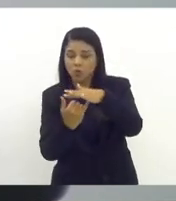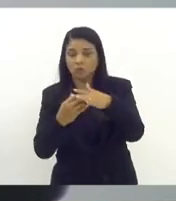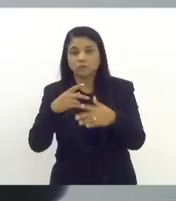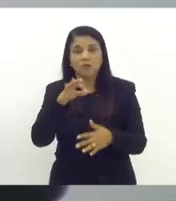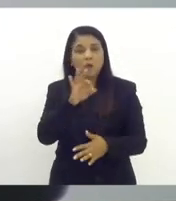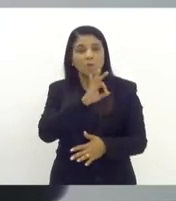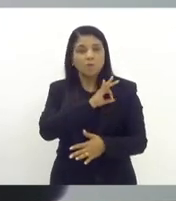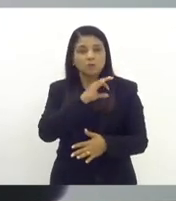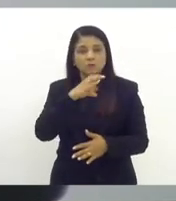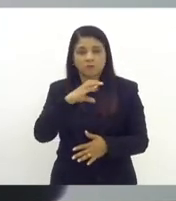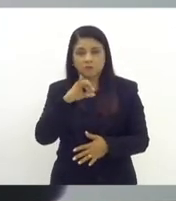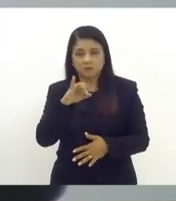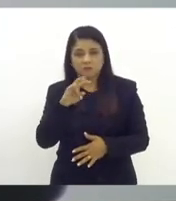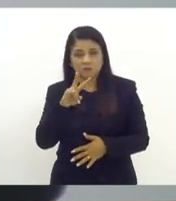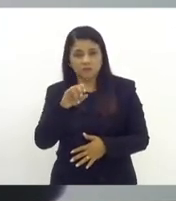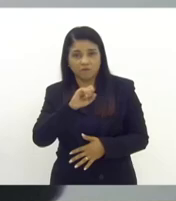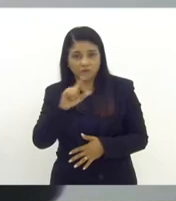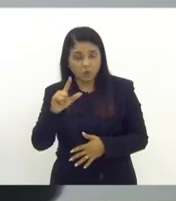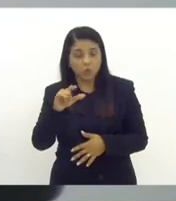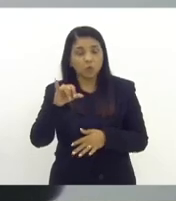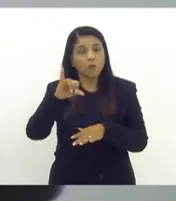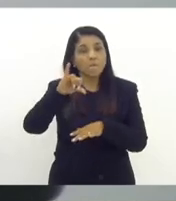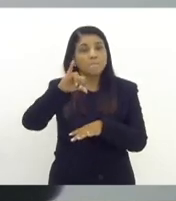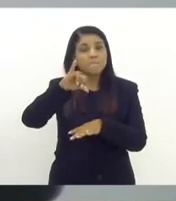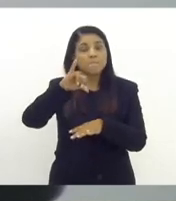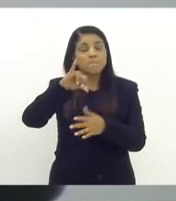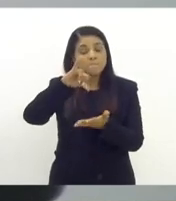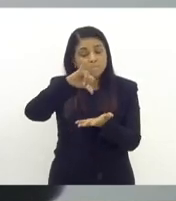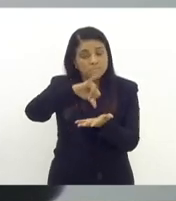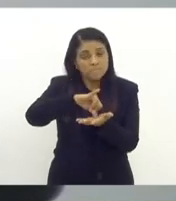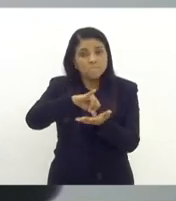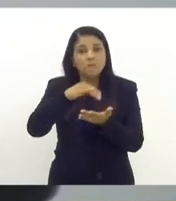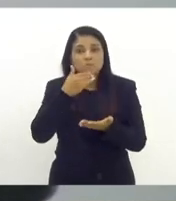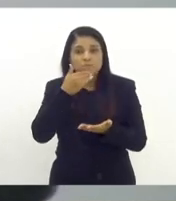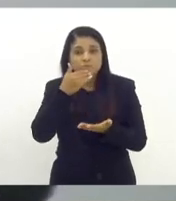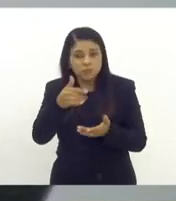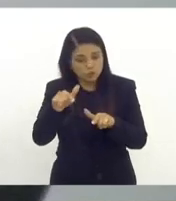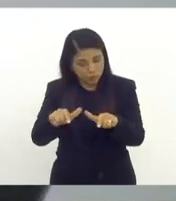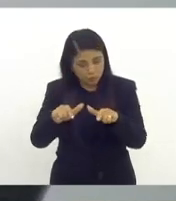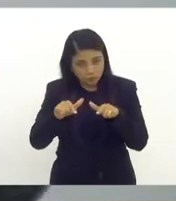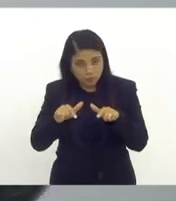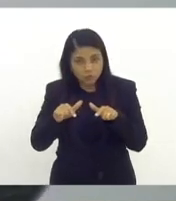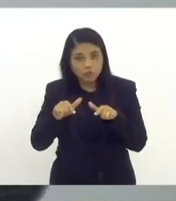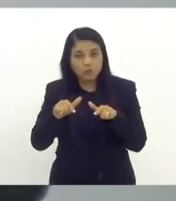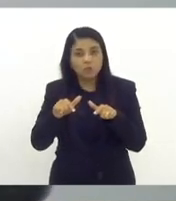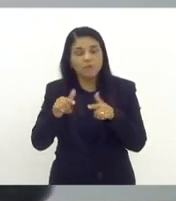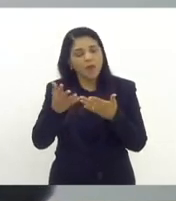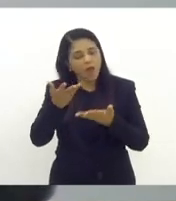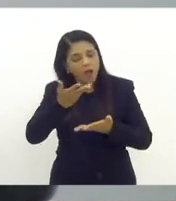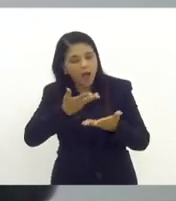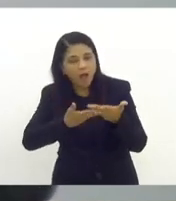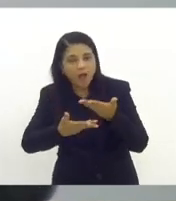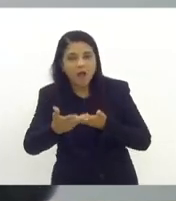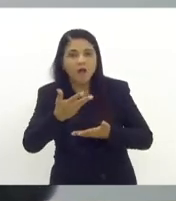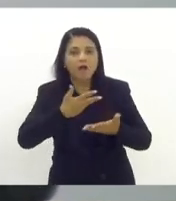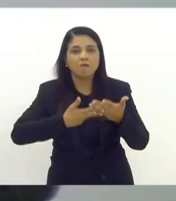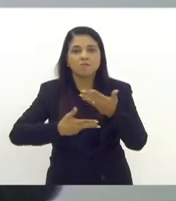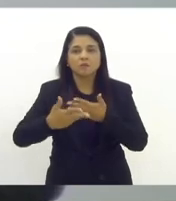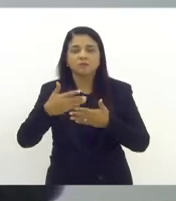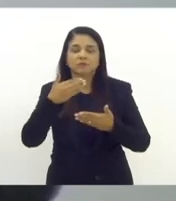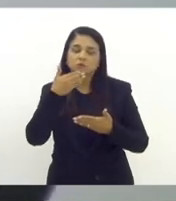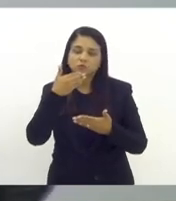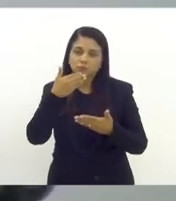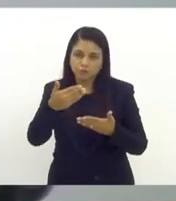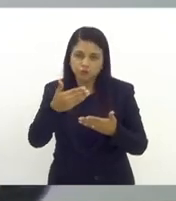só para maior comodidade do peticionante do que a pessoa que está ali pleiteando o evento mas também para harmonizar a interpretação dos